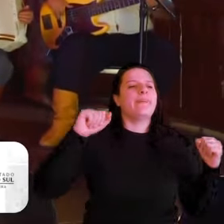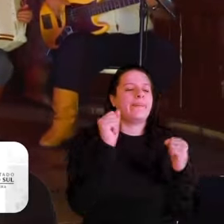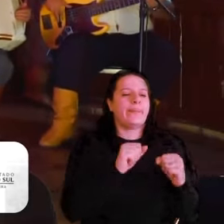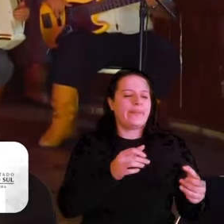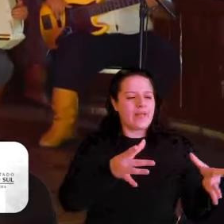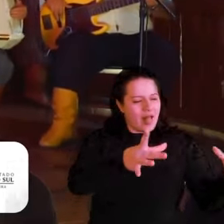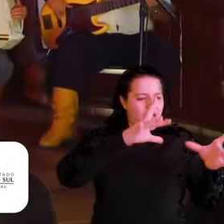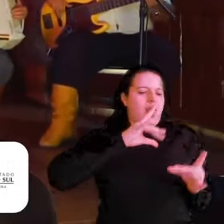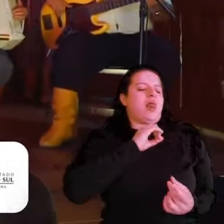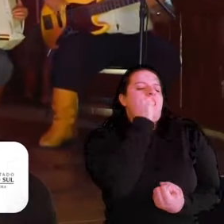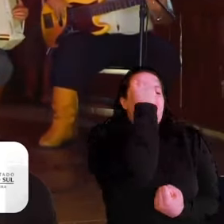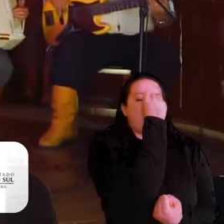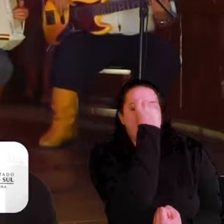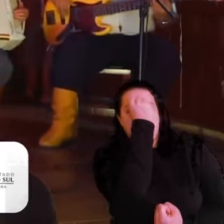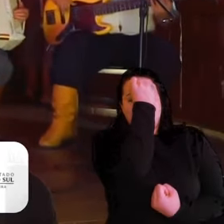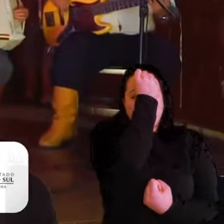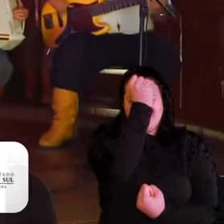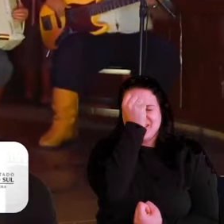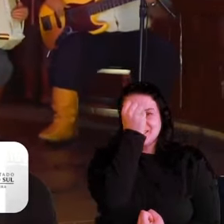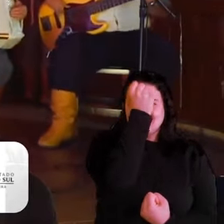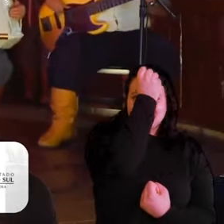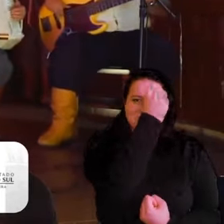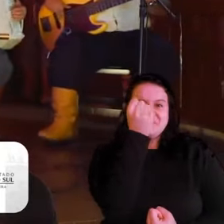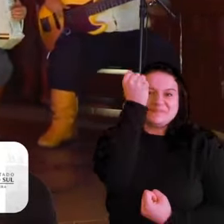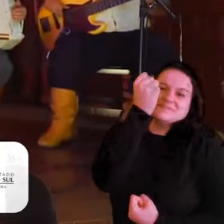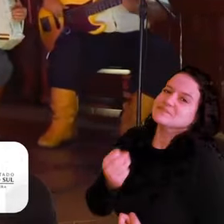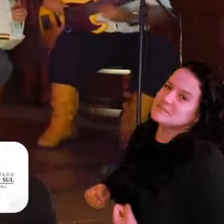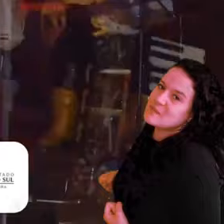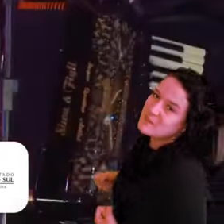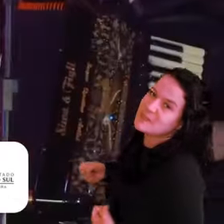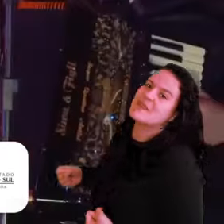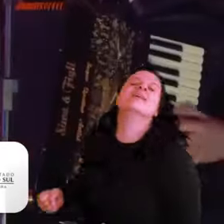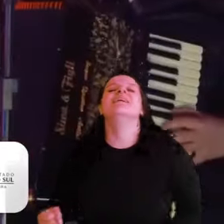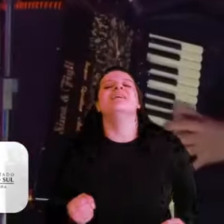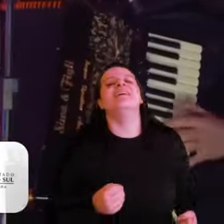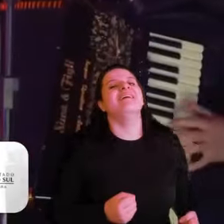uma maneira. E eu dançando agarradinho com a morena.